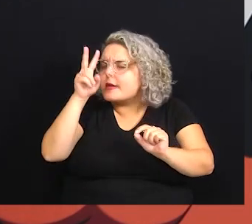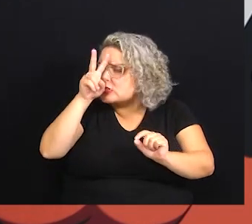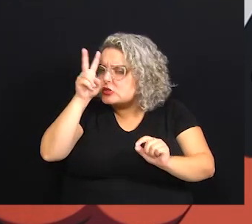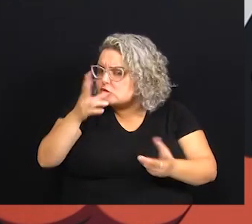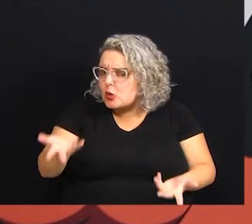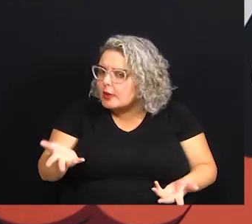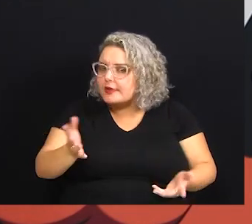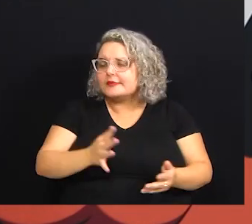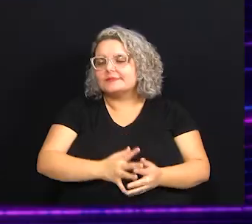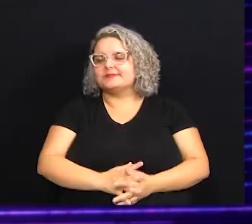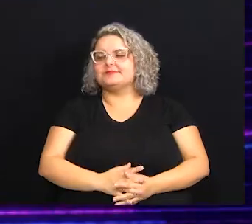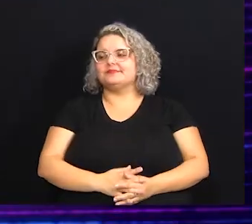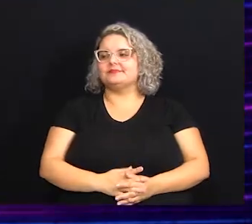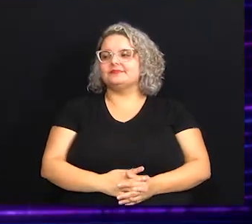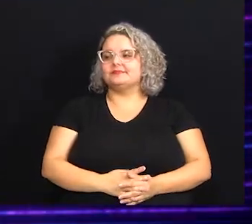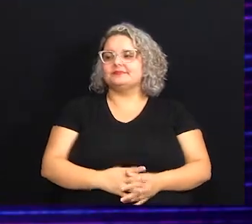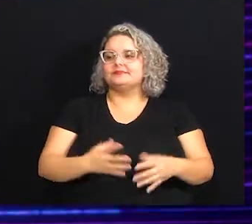história.